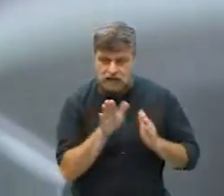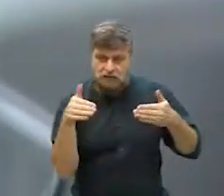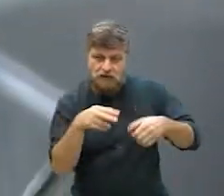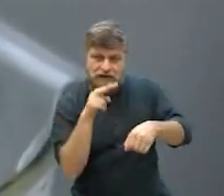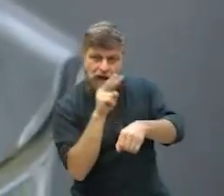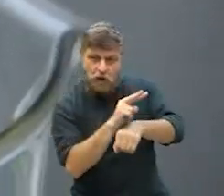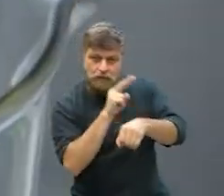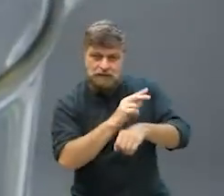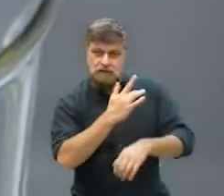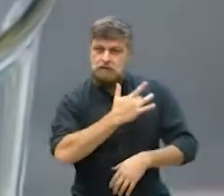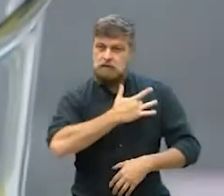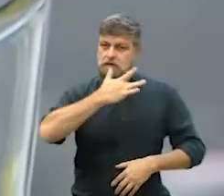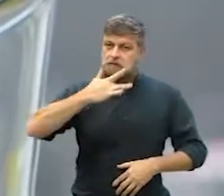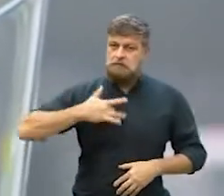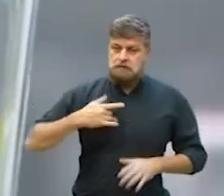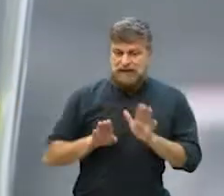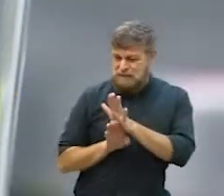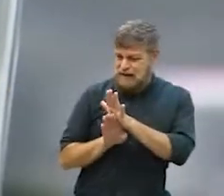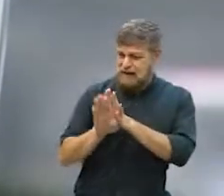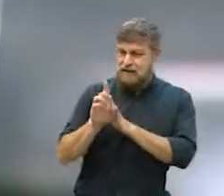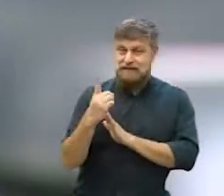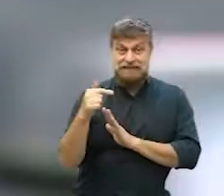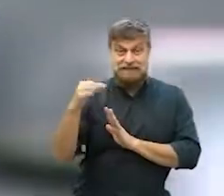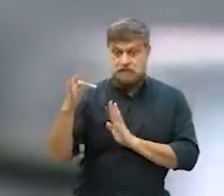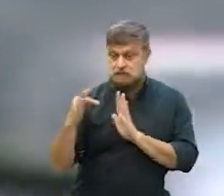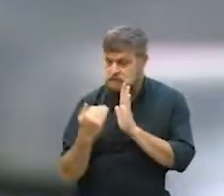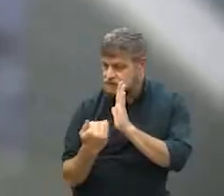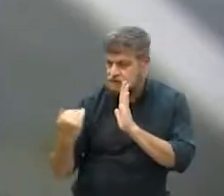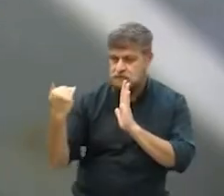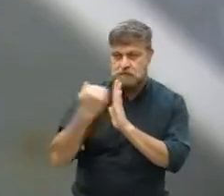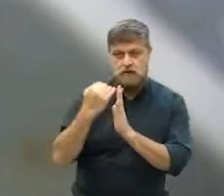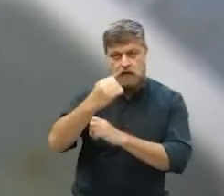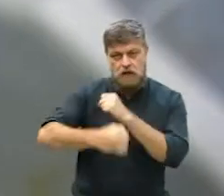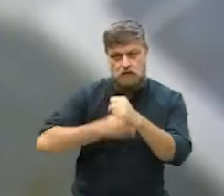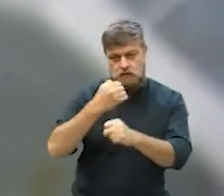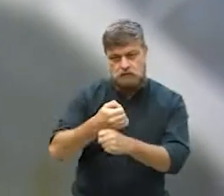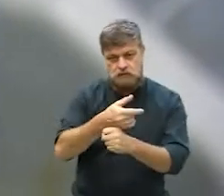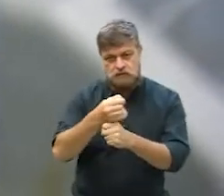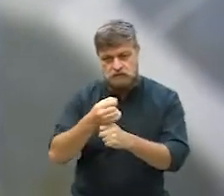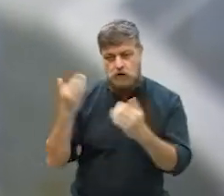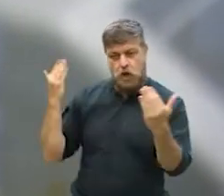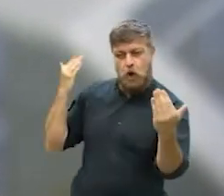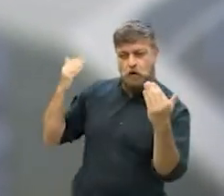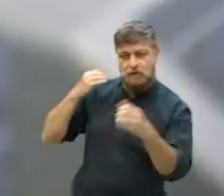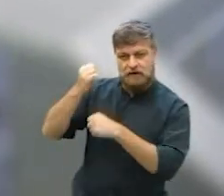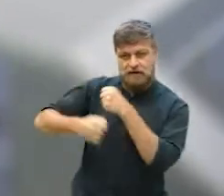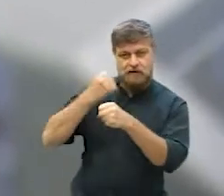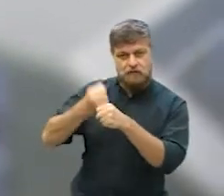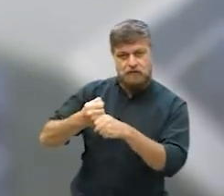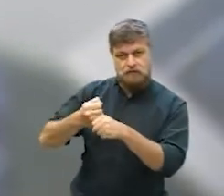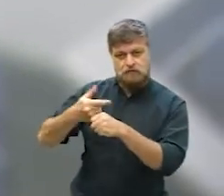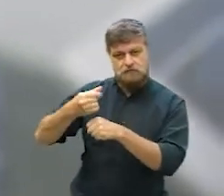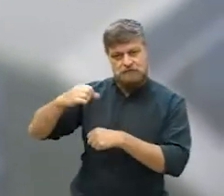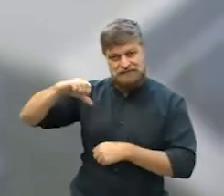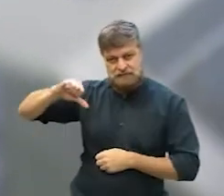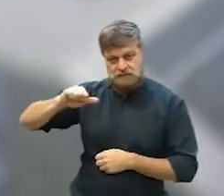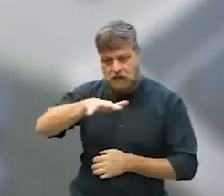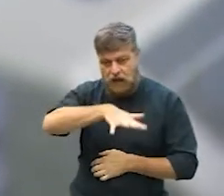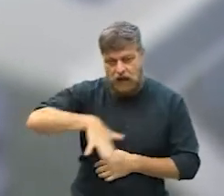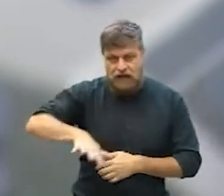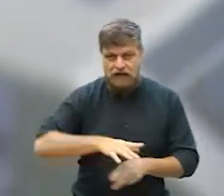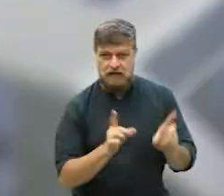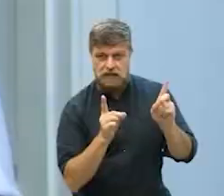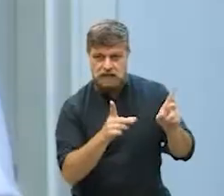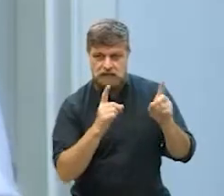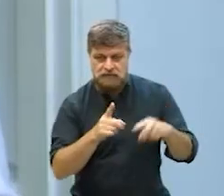mercado pet voltado a cuidados com a saúde cresceu 17% em 2020, se comparado com o ano anterior.